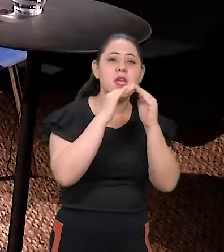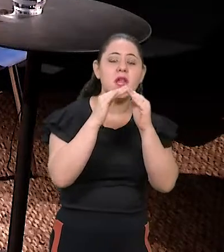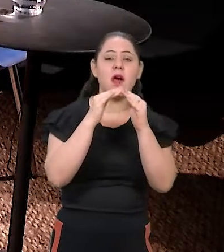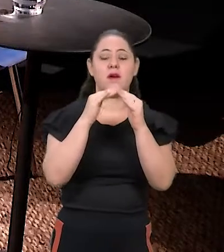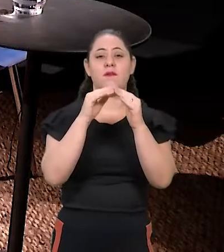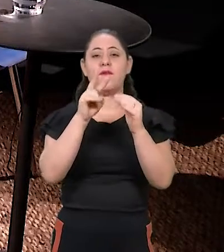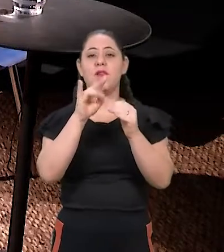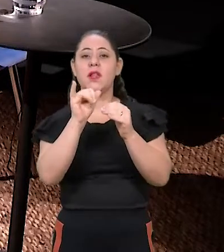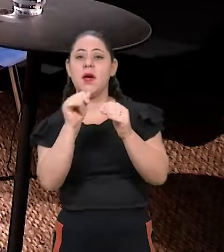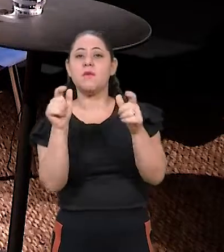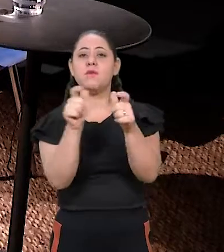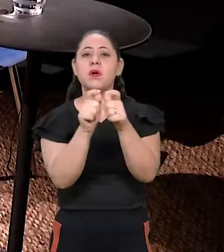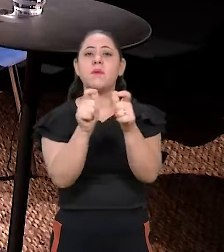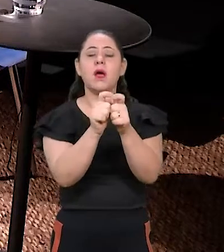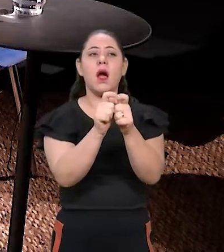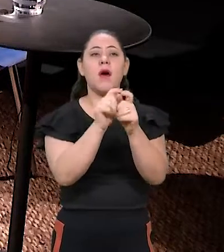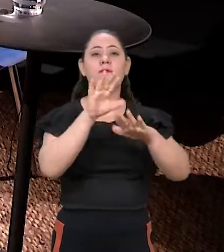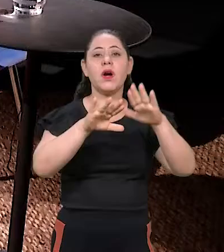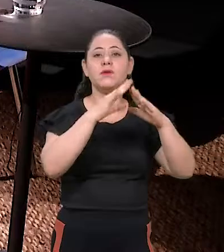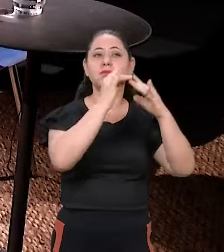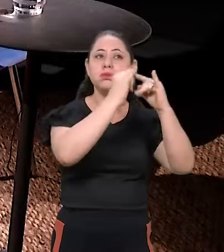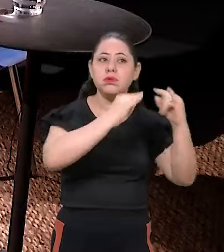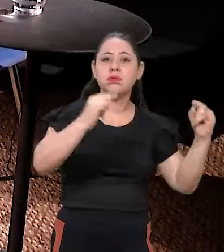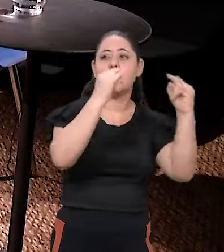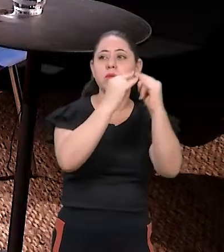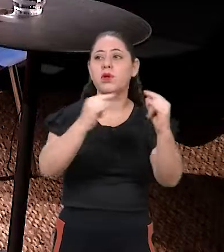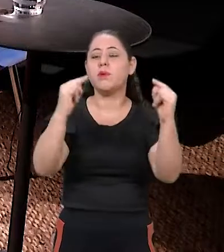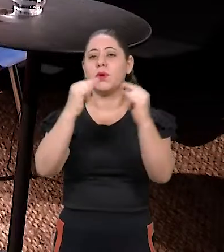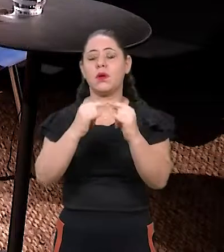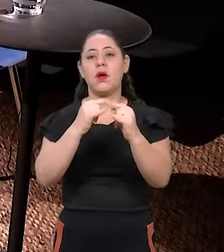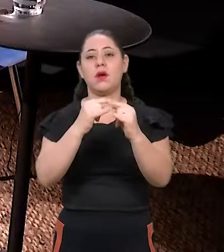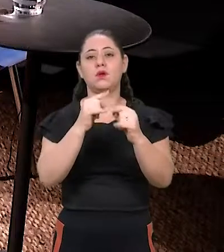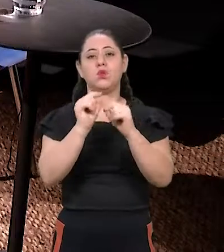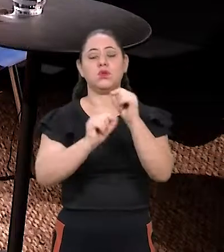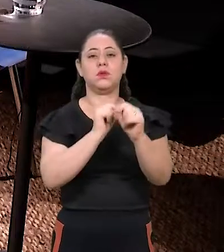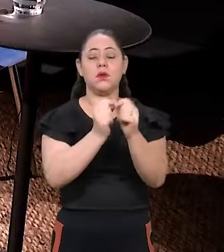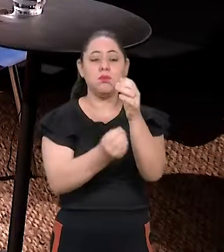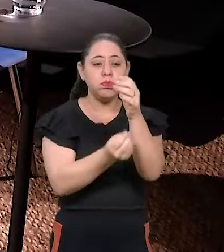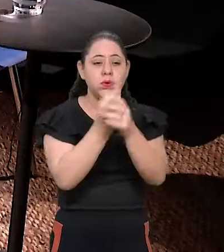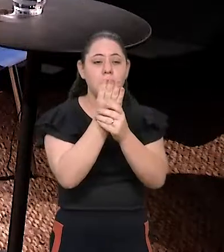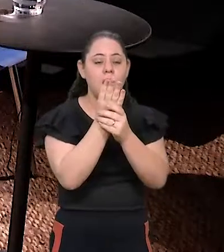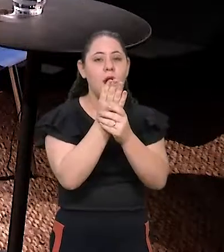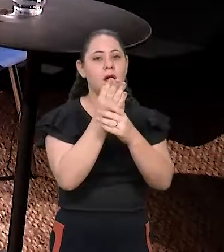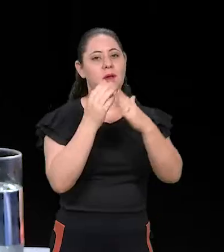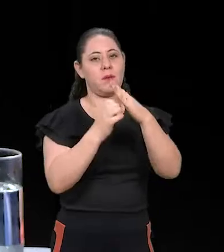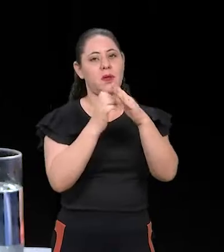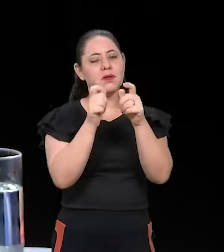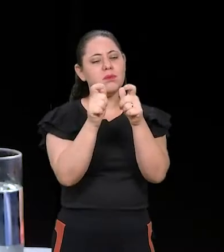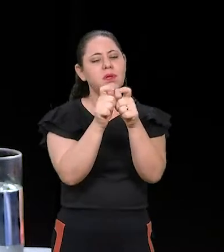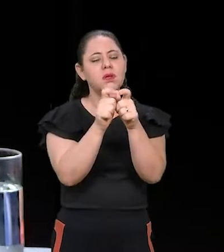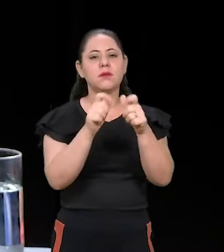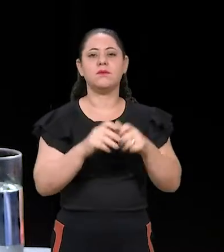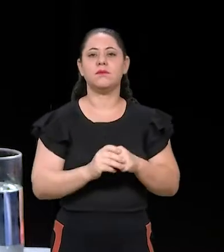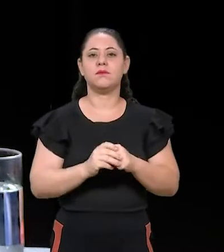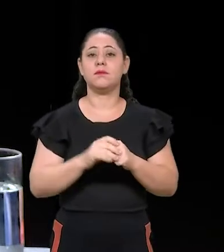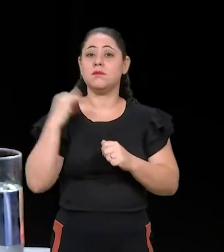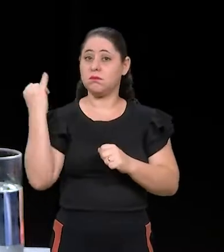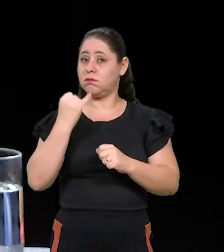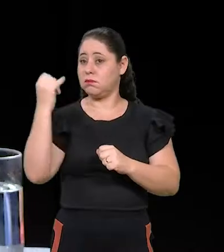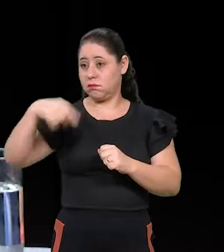todo vilarejo tem um pequeno negócio, né? Onde tem um assentamento, às vezes começa, logo já surge um pequeno negócio. Então a